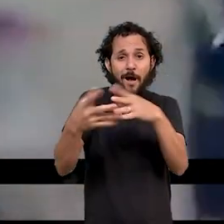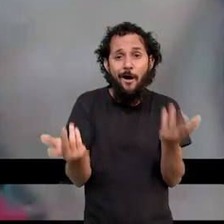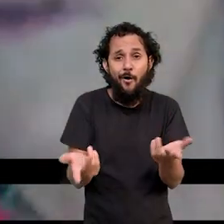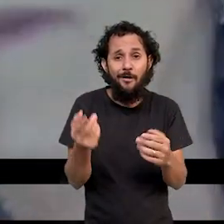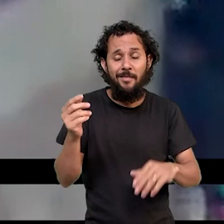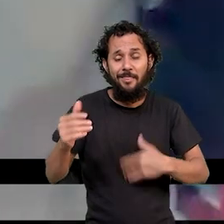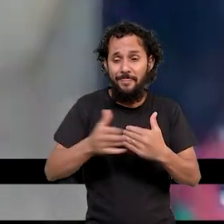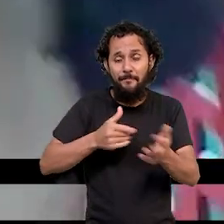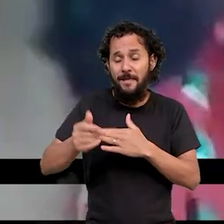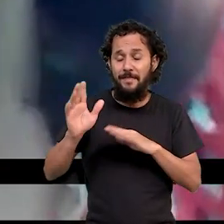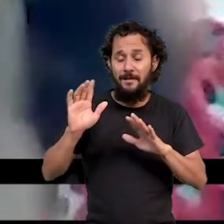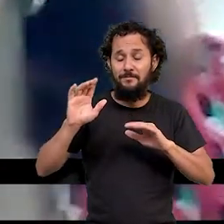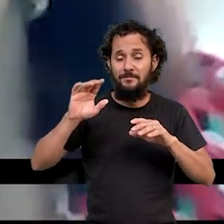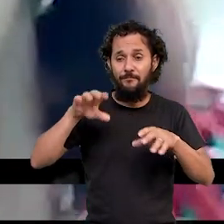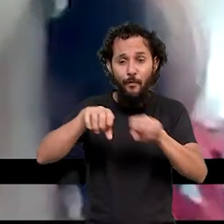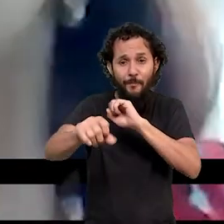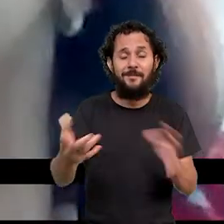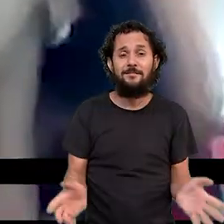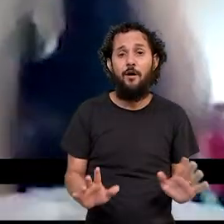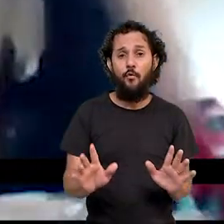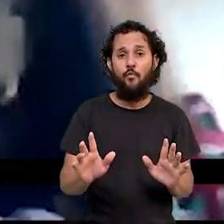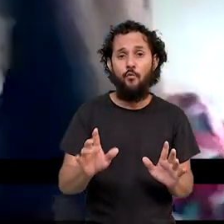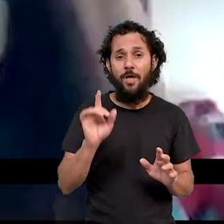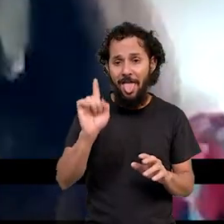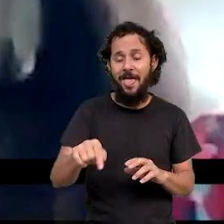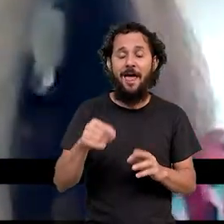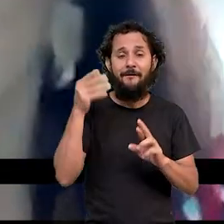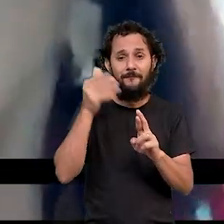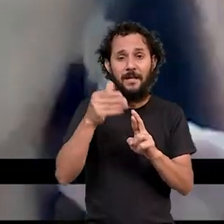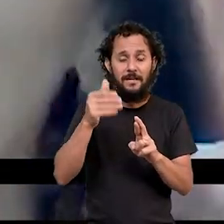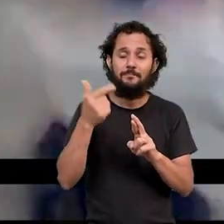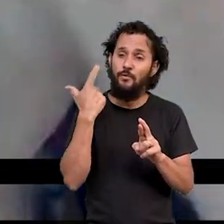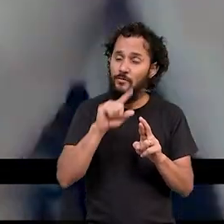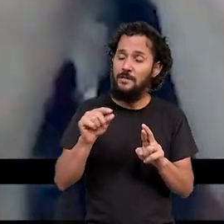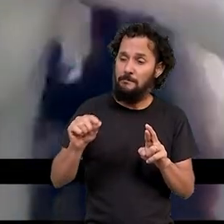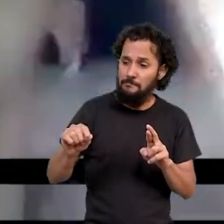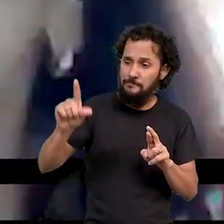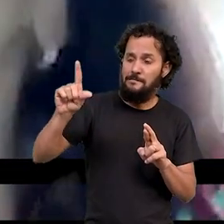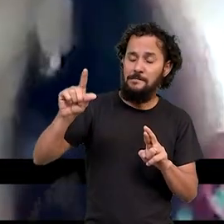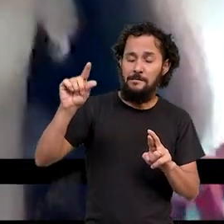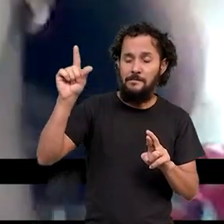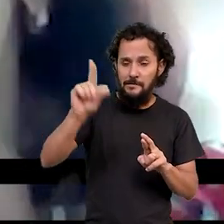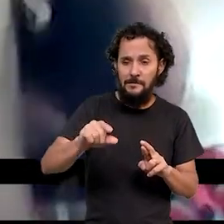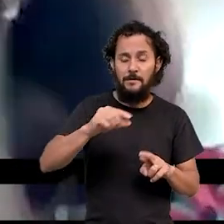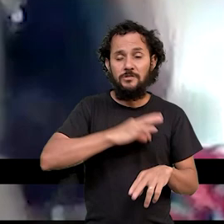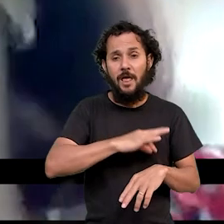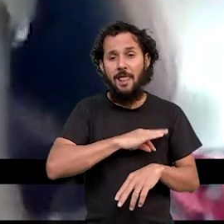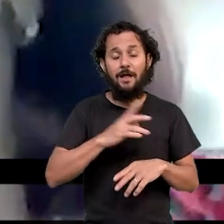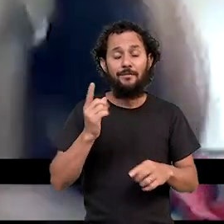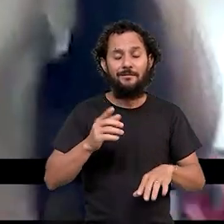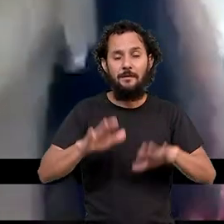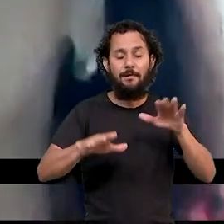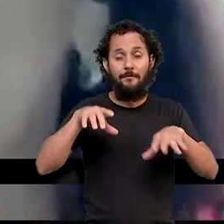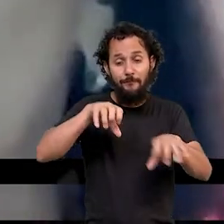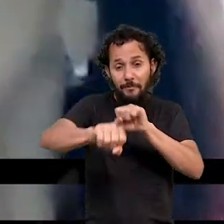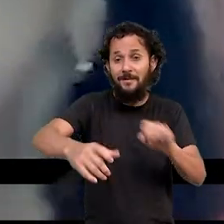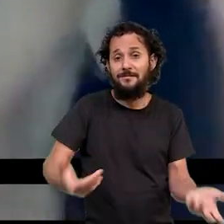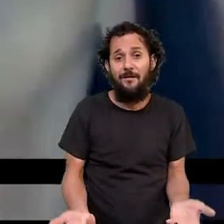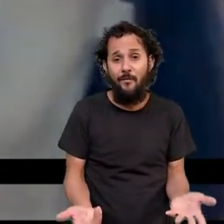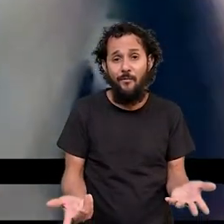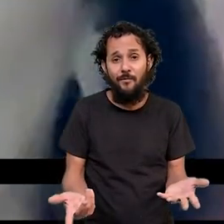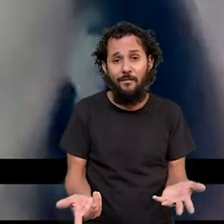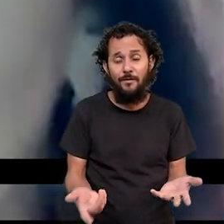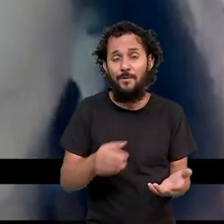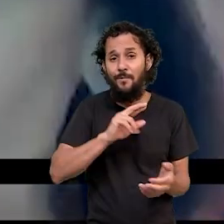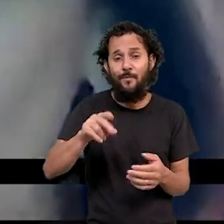depender da sua formação, que o que vai, então, ser referência para a definição desse piso salarial tem que ser a sua formação,